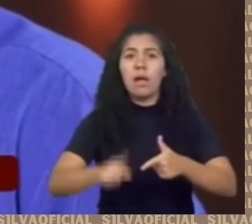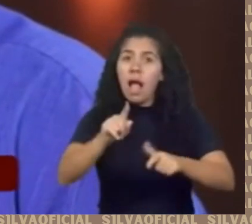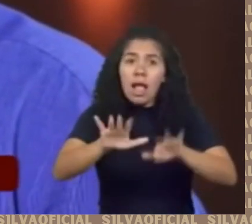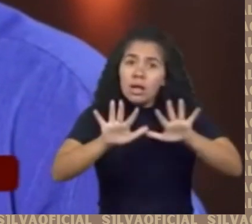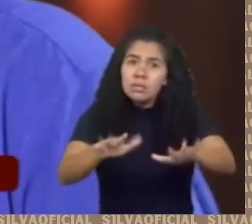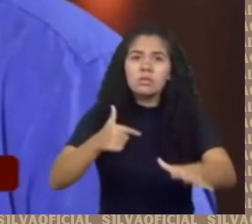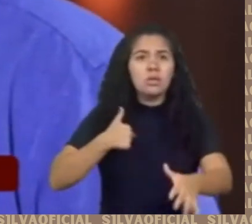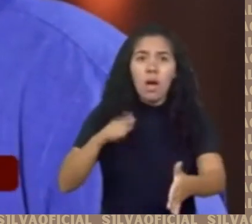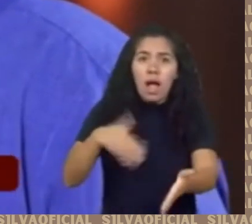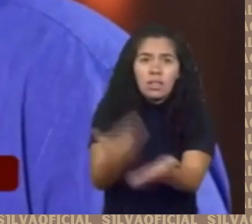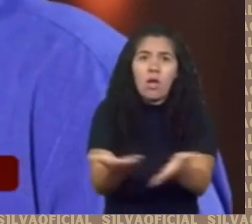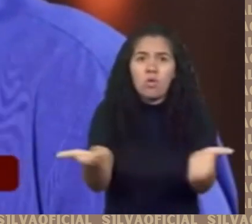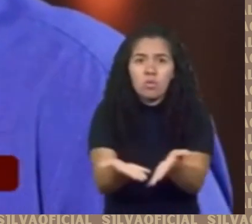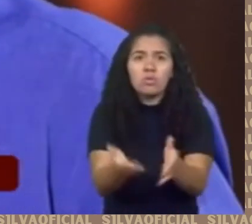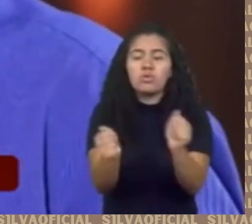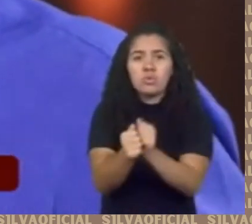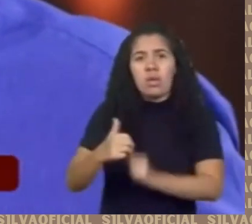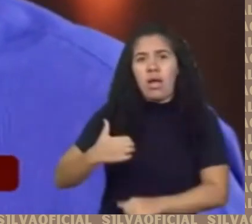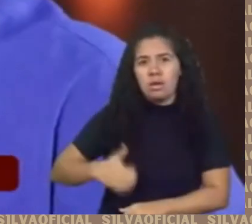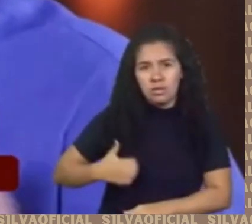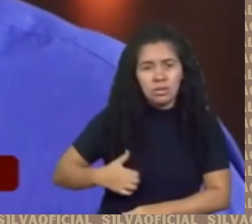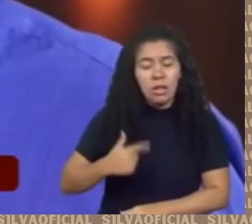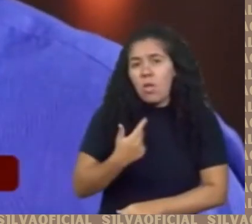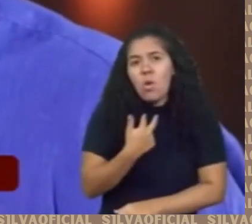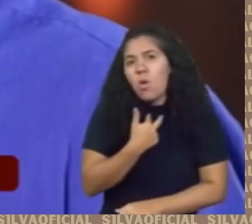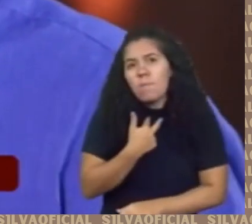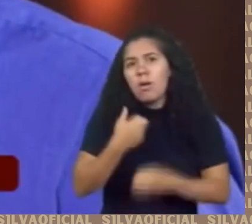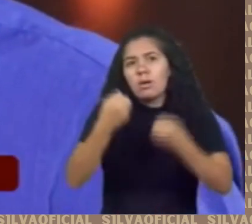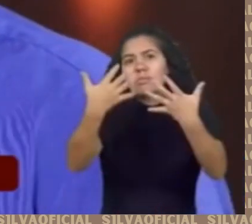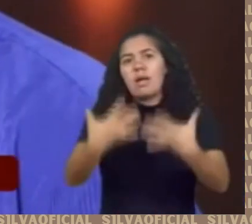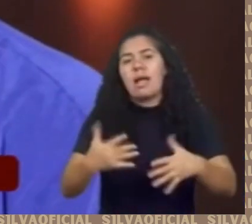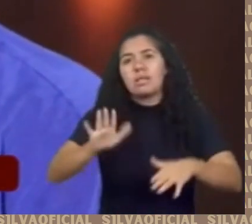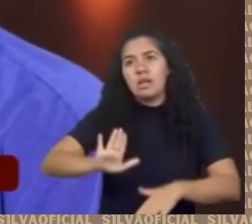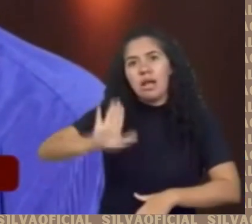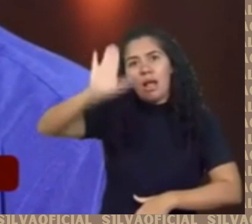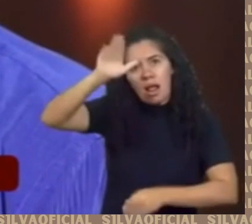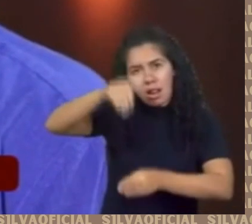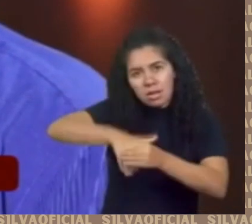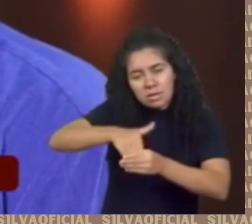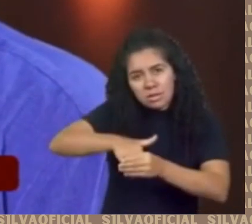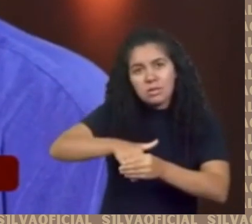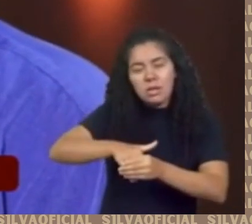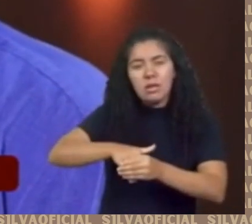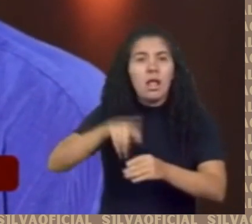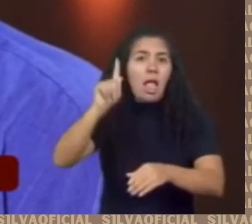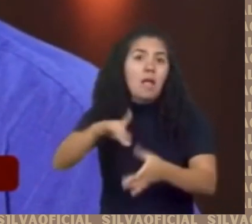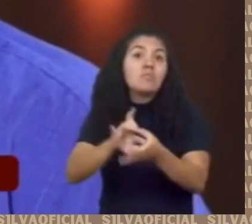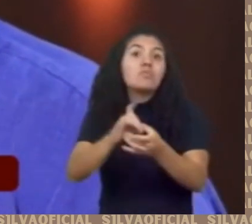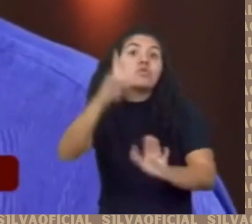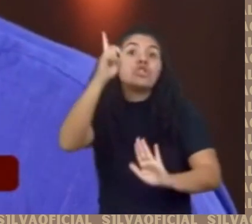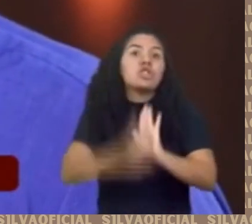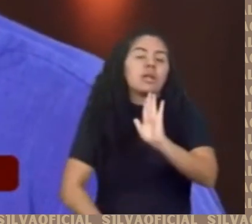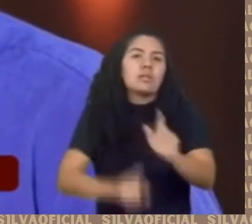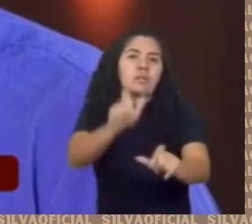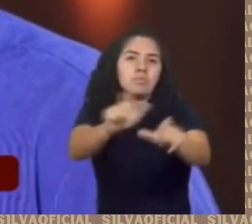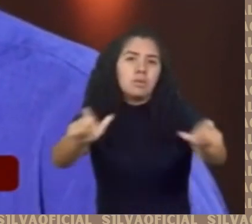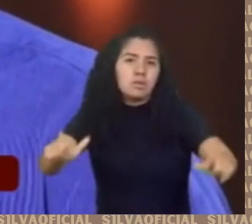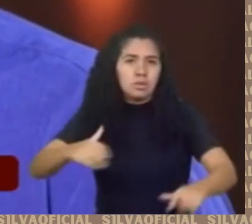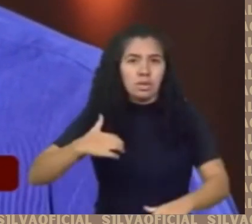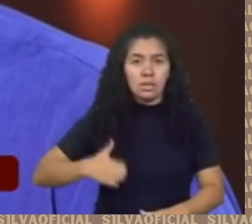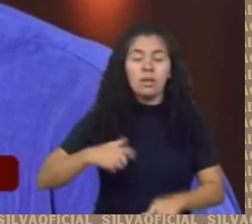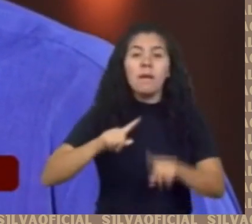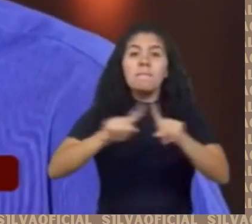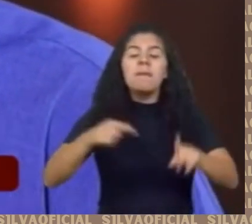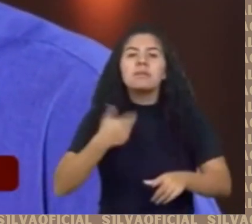agora eu não posso falar de eleição na Argentina porque é um direito soberano do Povo da Argentina mas eu queria pedir para vocês que vocês